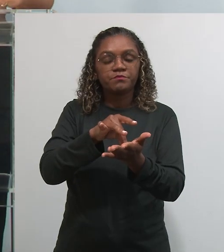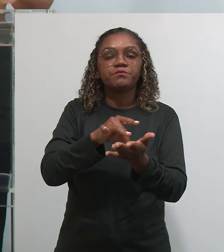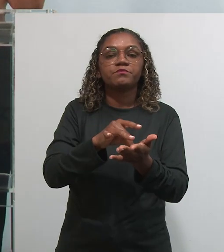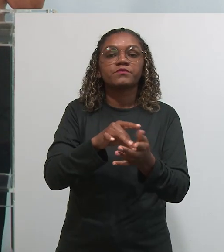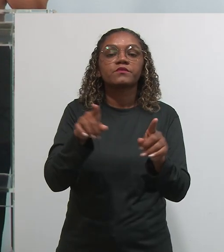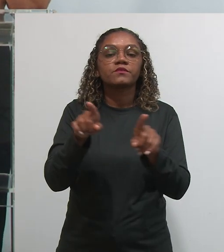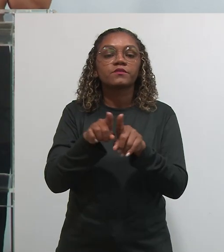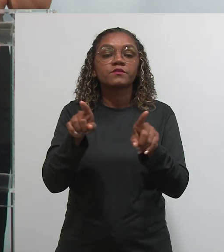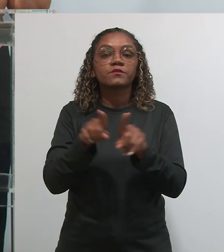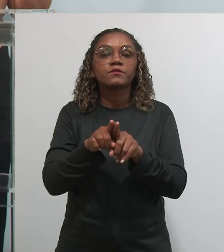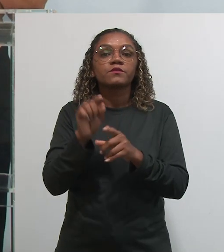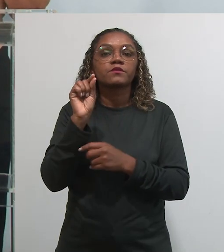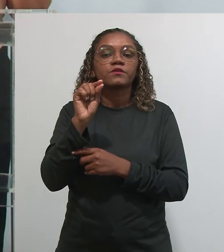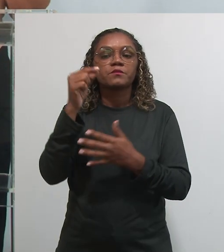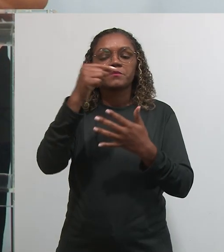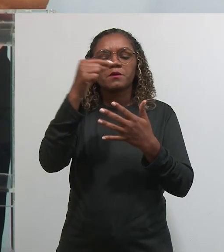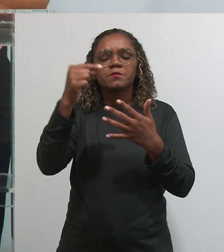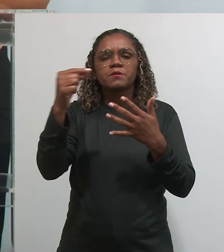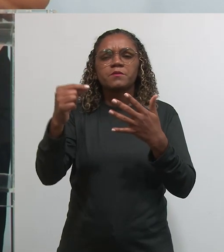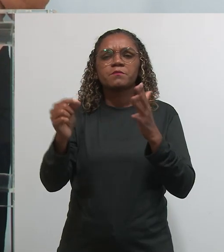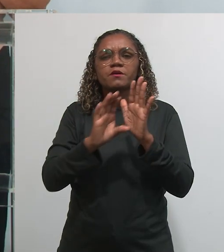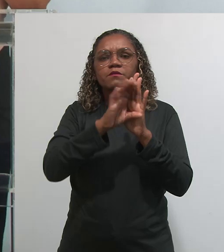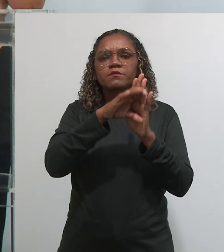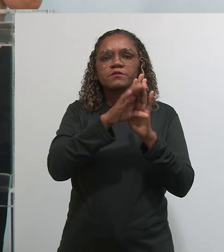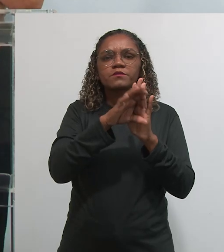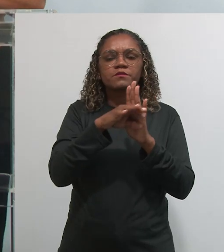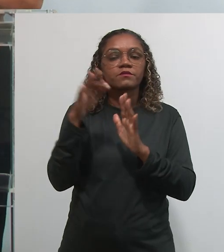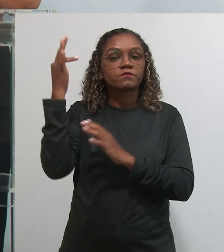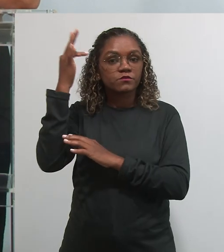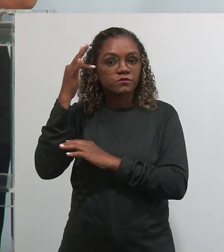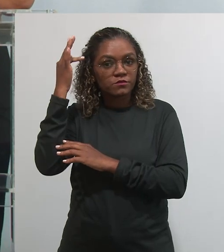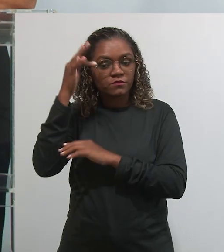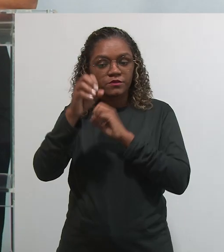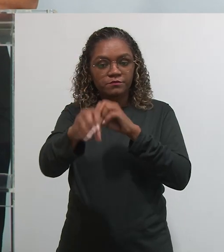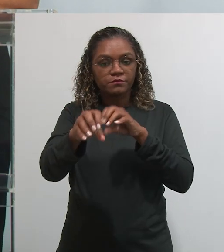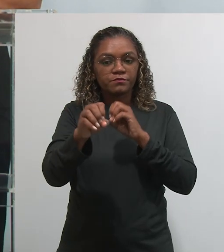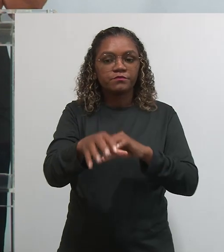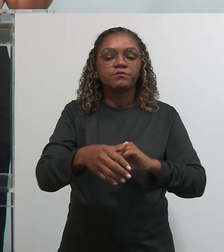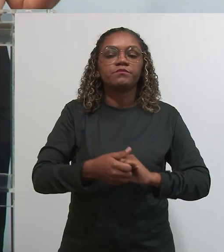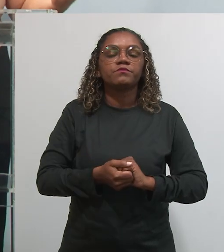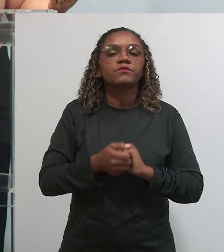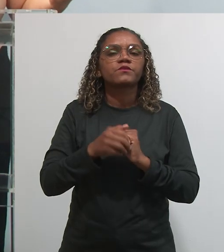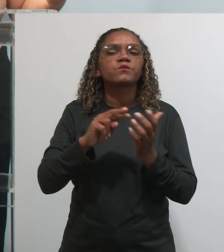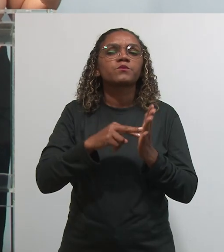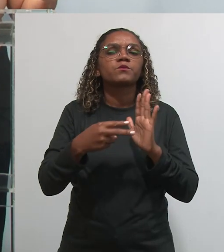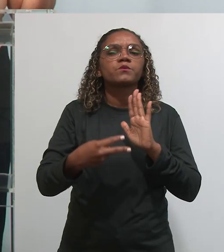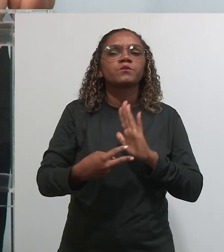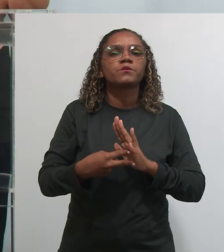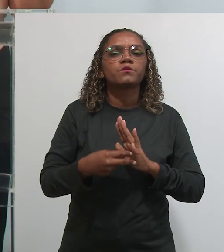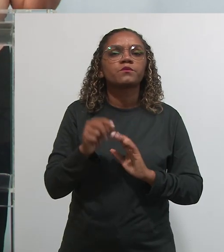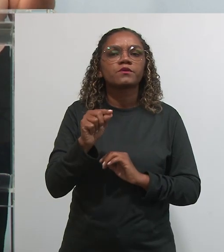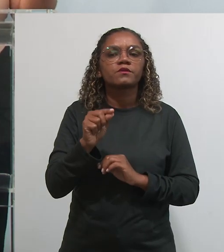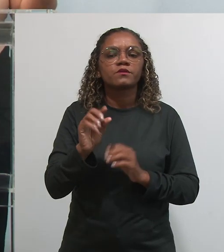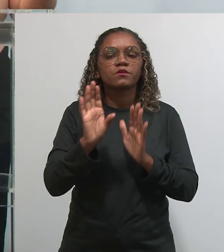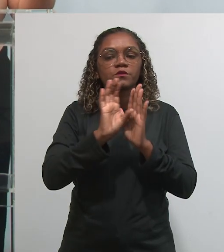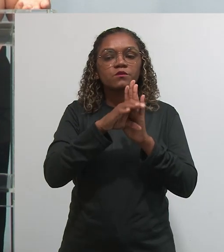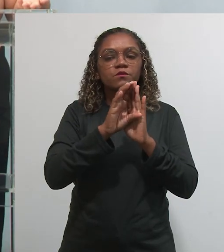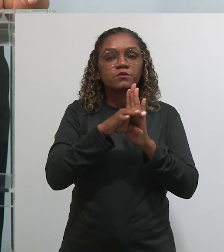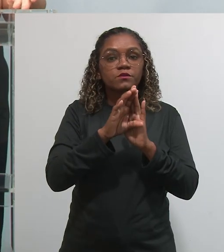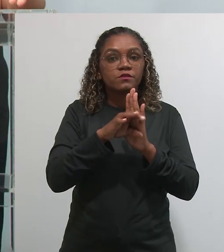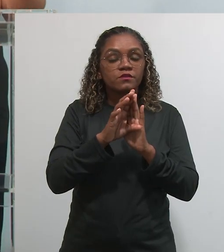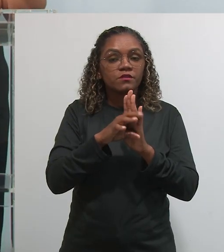e trouxemos os conceitos reunidos de filosofia da educação, que é esse conceito que